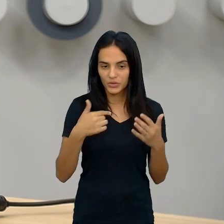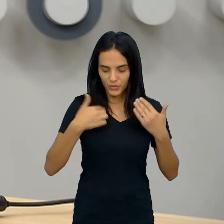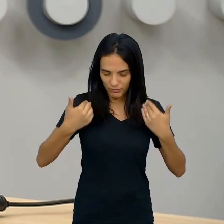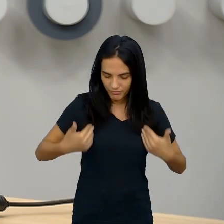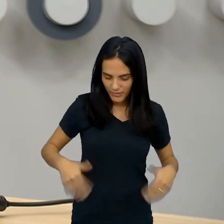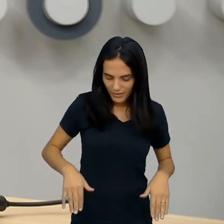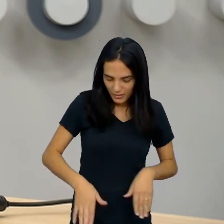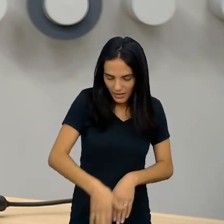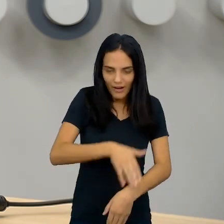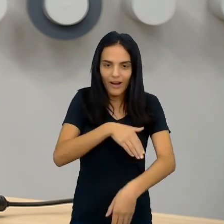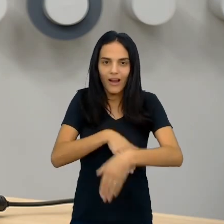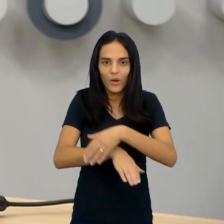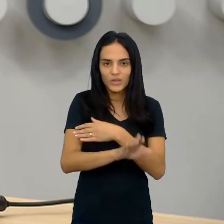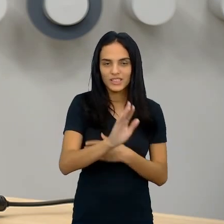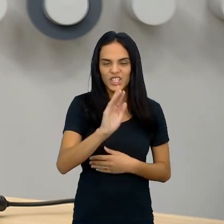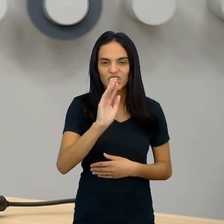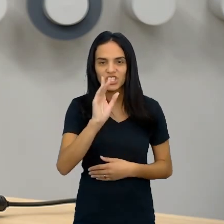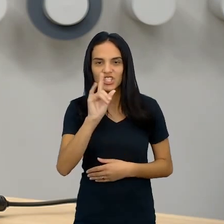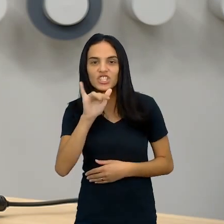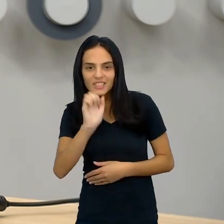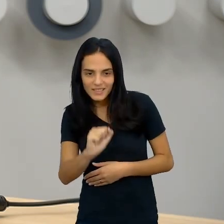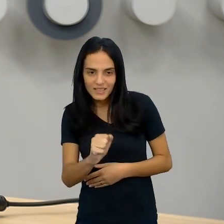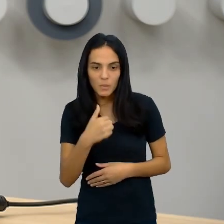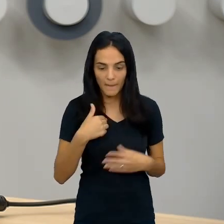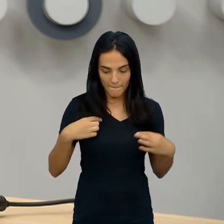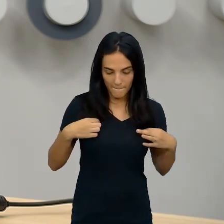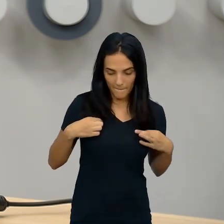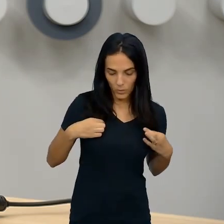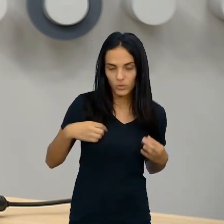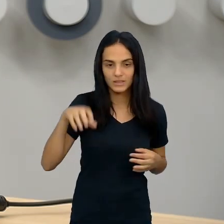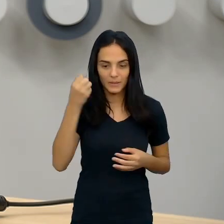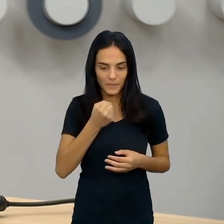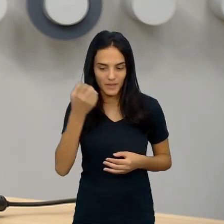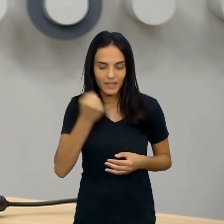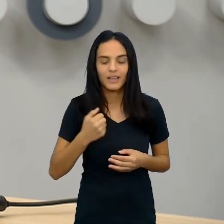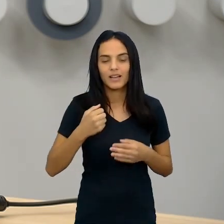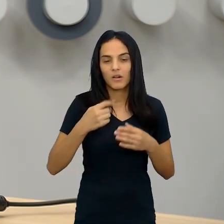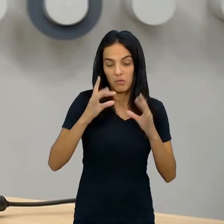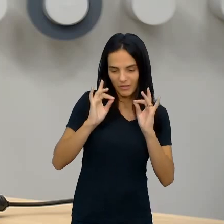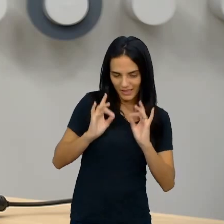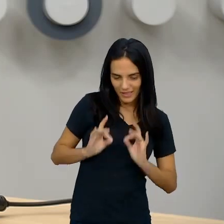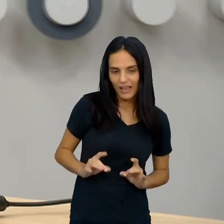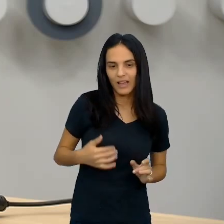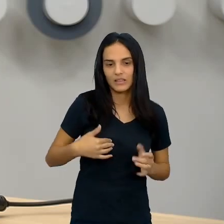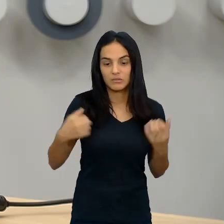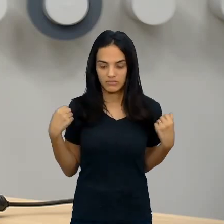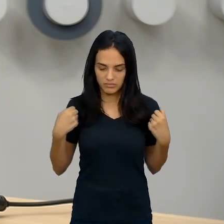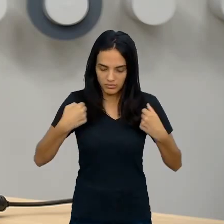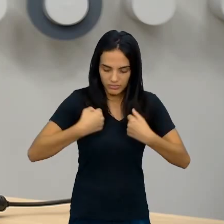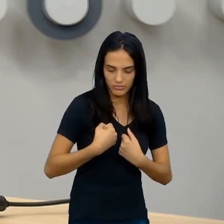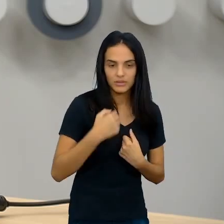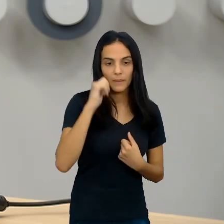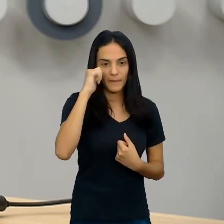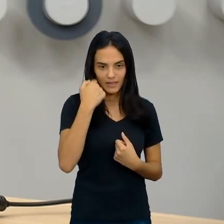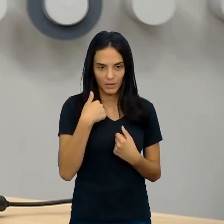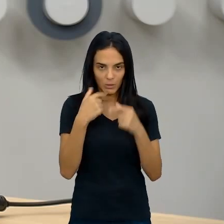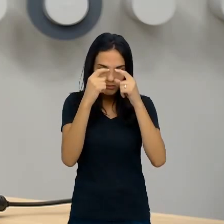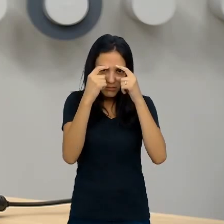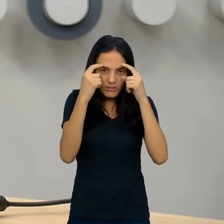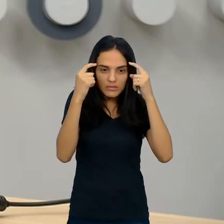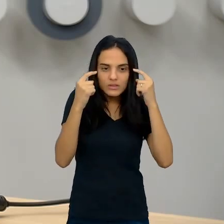uma calça jeans, uma blusa branca, com detalhes e um casaquinho preto de jeans, uso óculos,